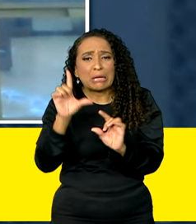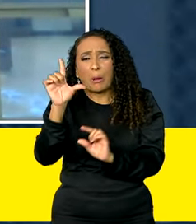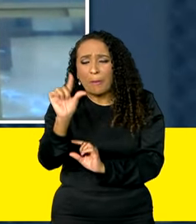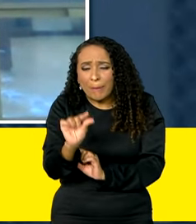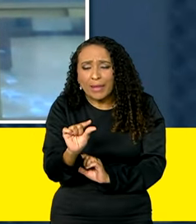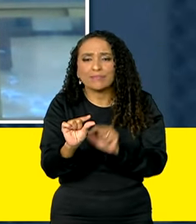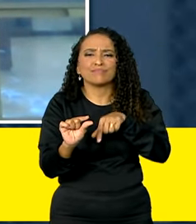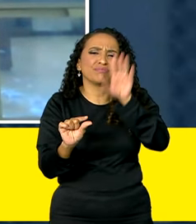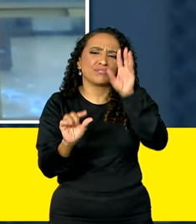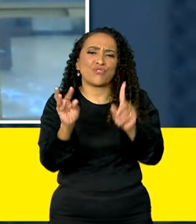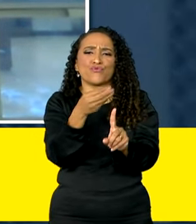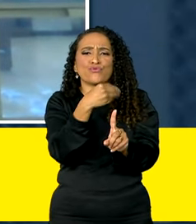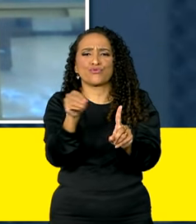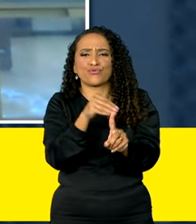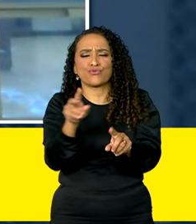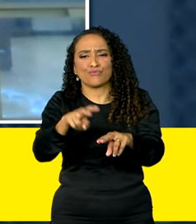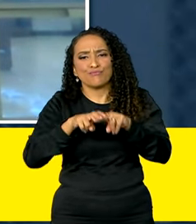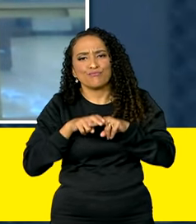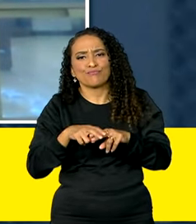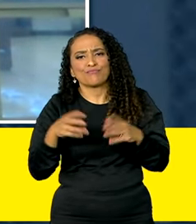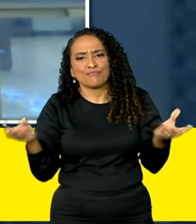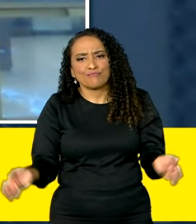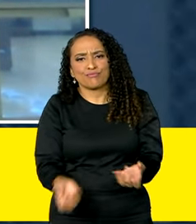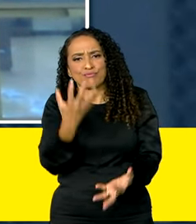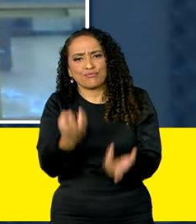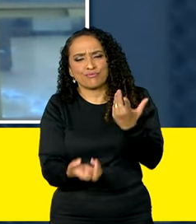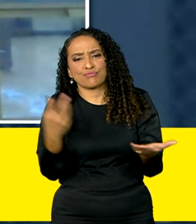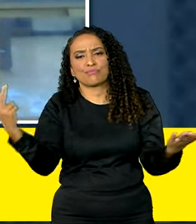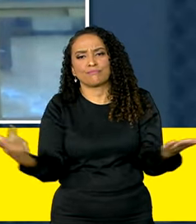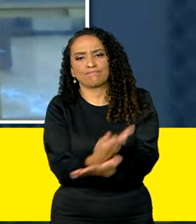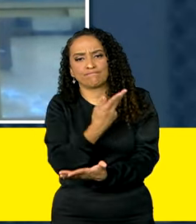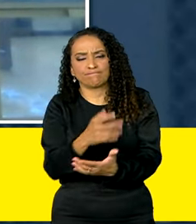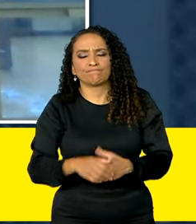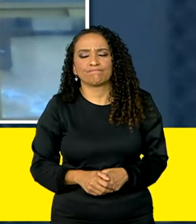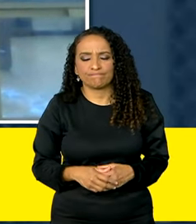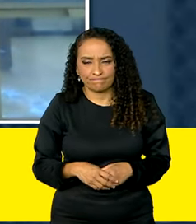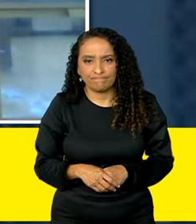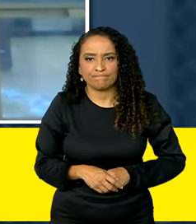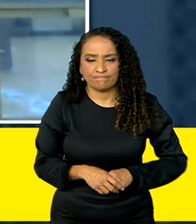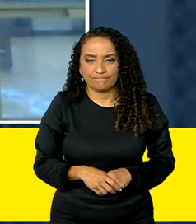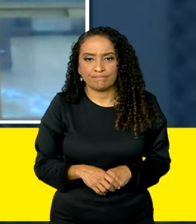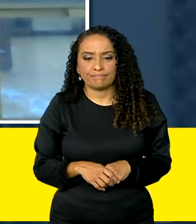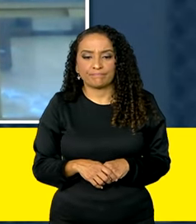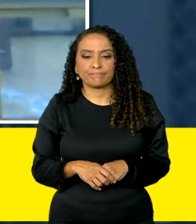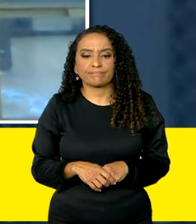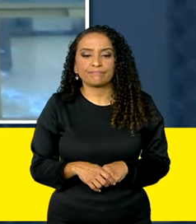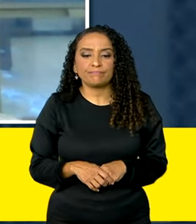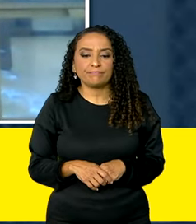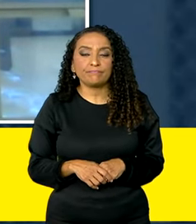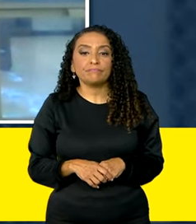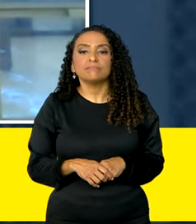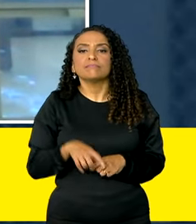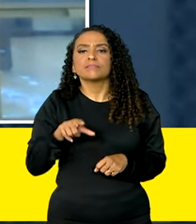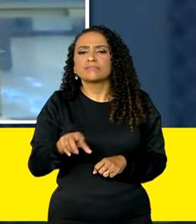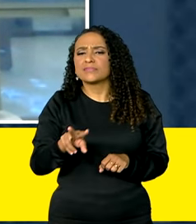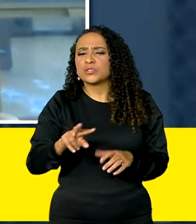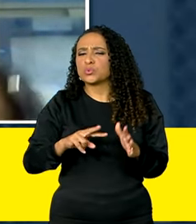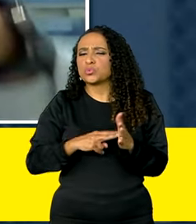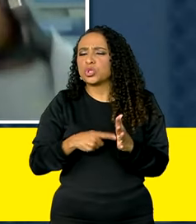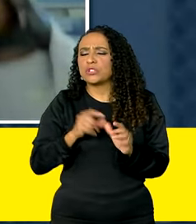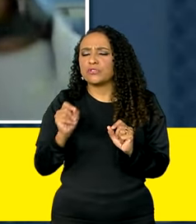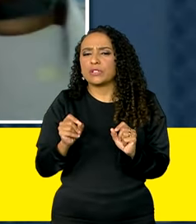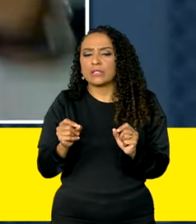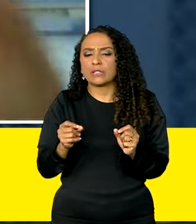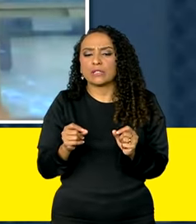muito mais vulnerável aos incêndios. Por isso que este ano cresceram os incêndios na Amazônia. Mas isso não quer dizer